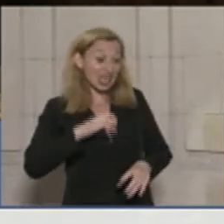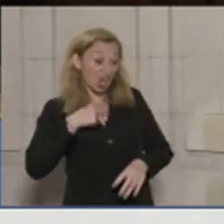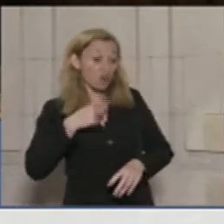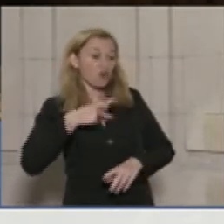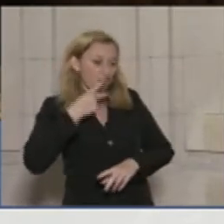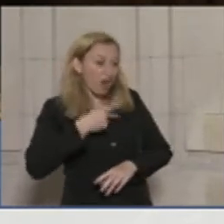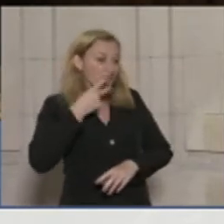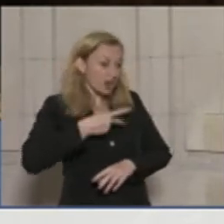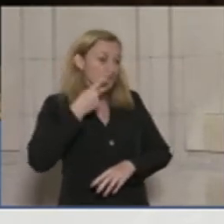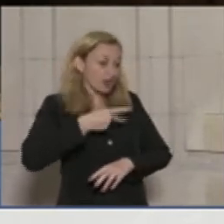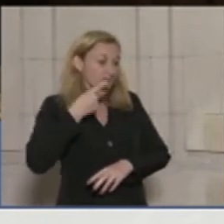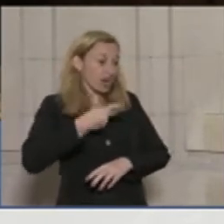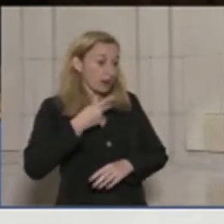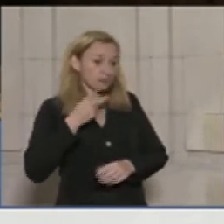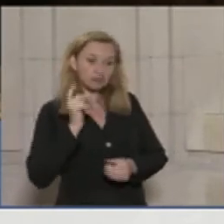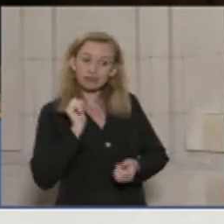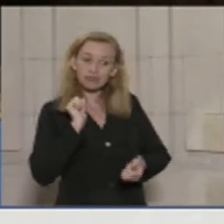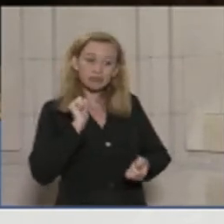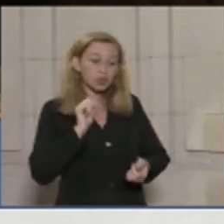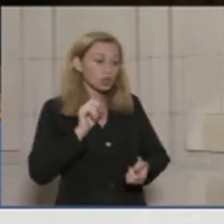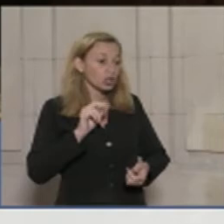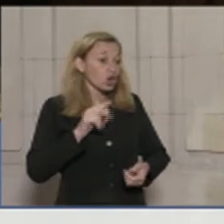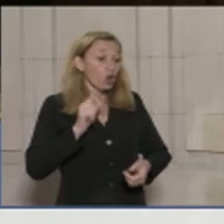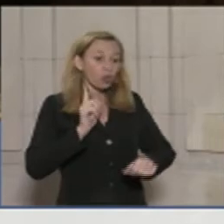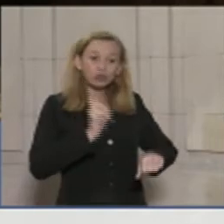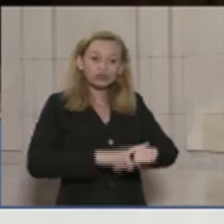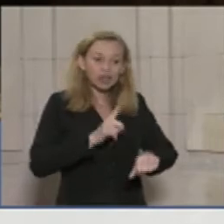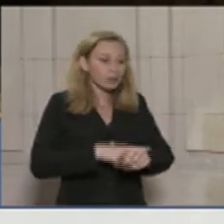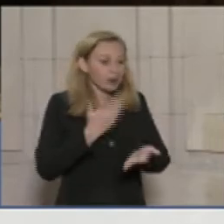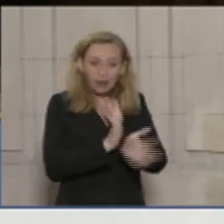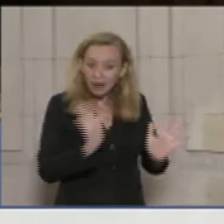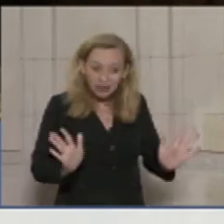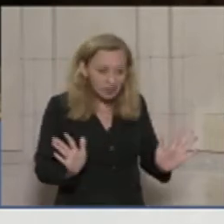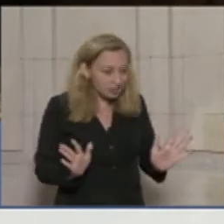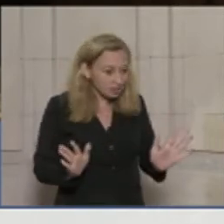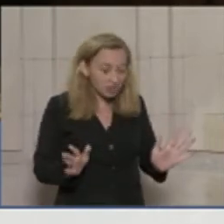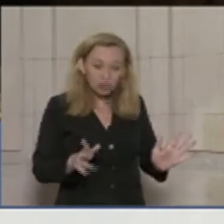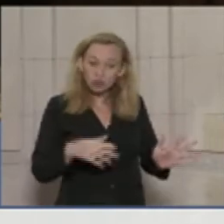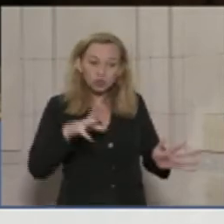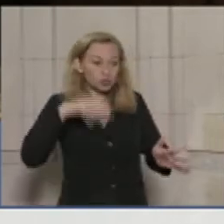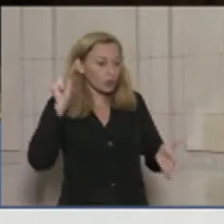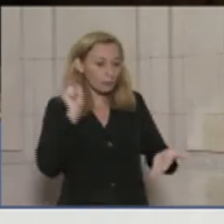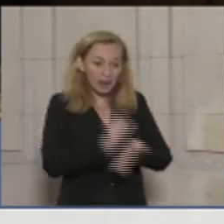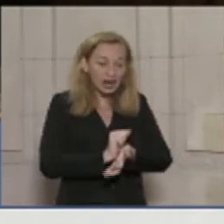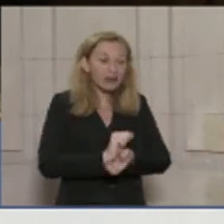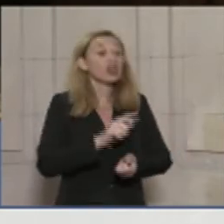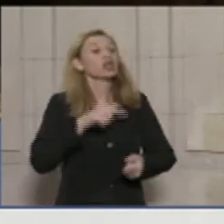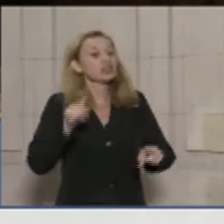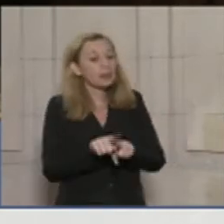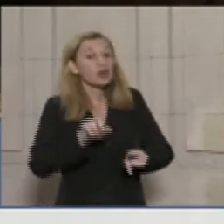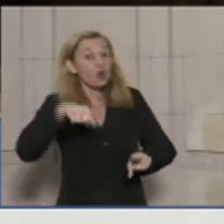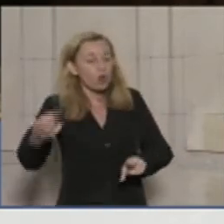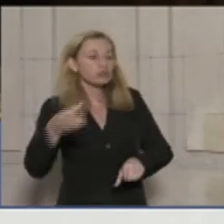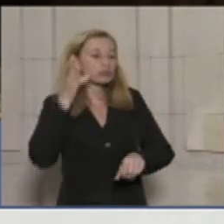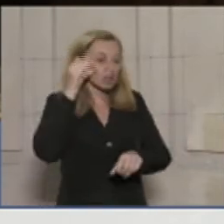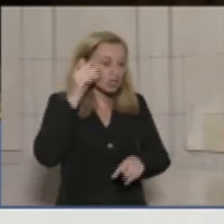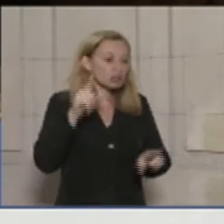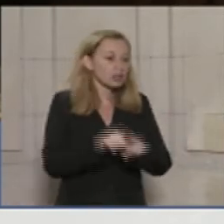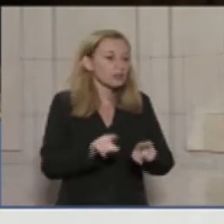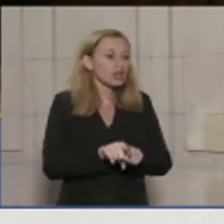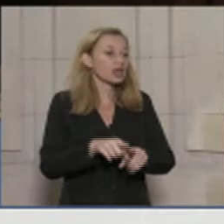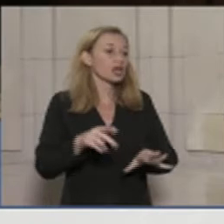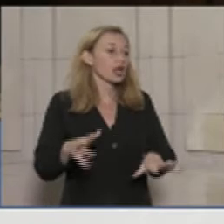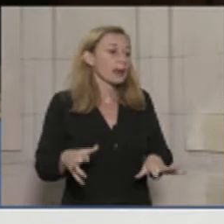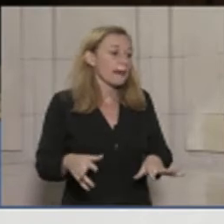nós passaríamos o nosso tempo regimental. Também algo que eu achei muito interessante foi a